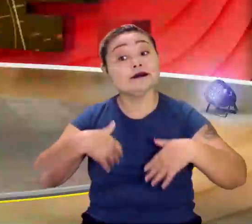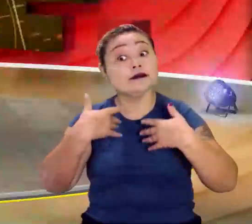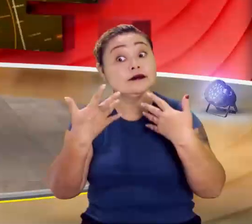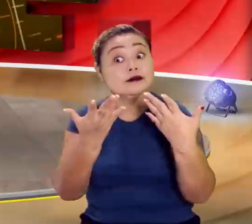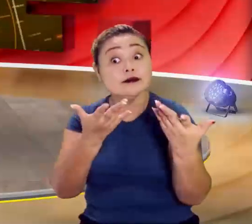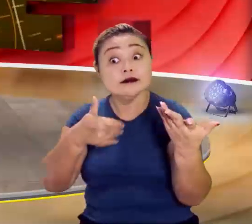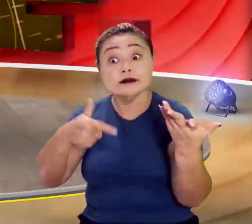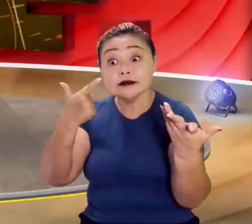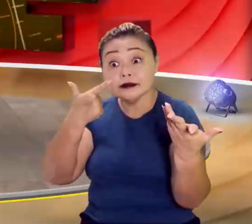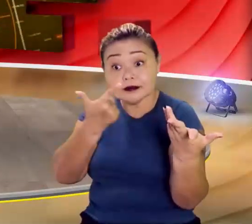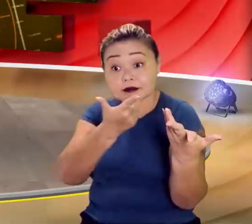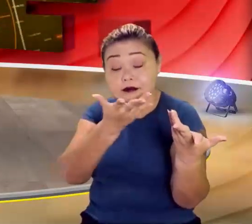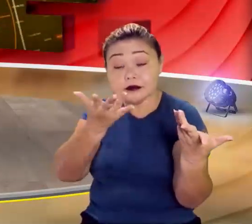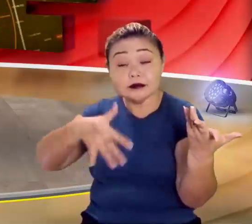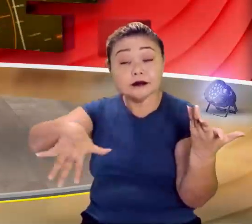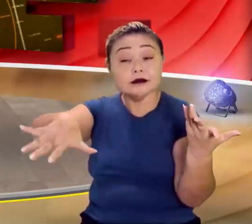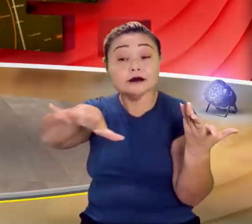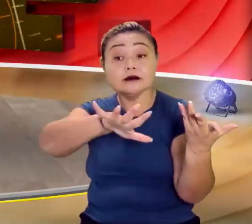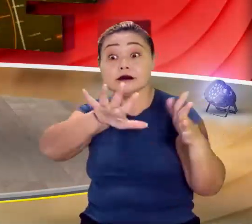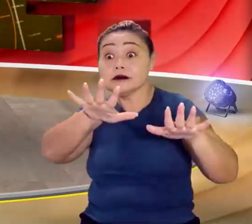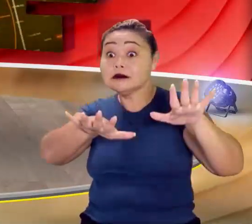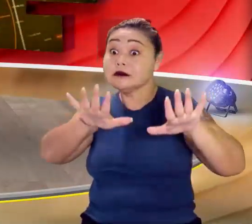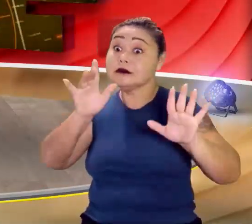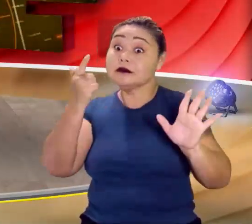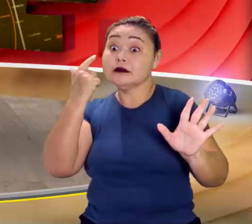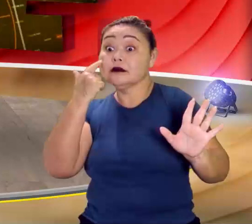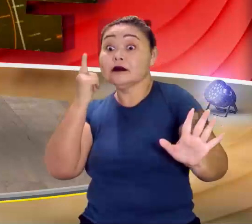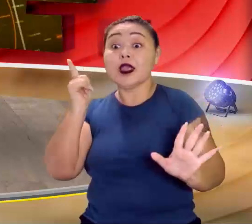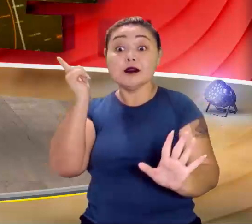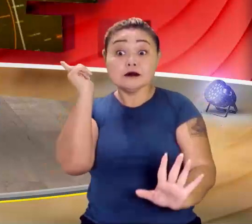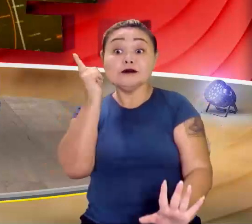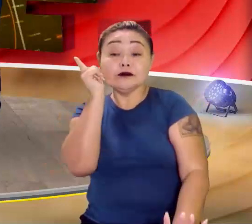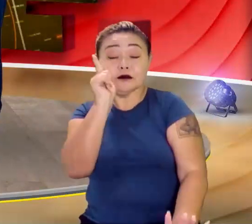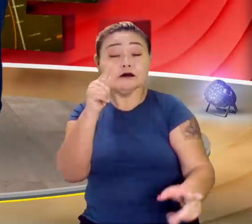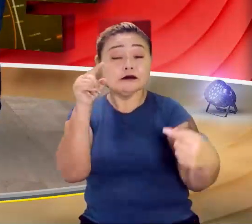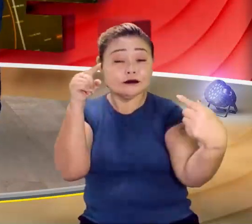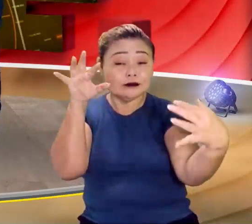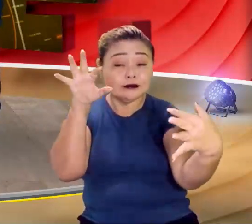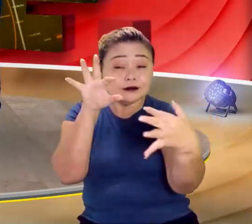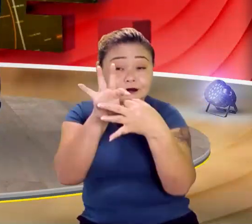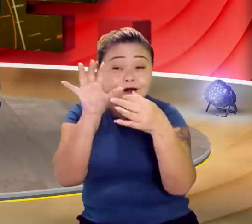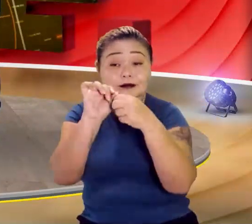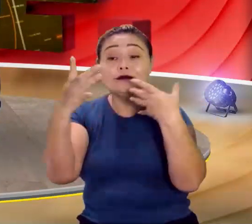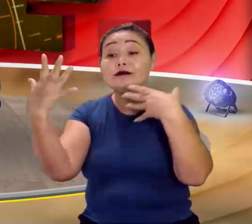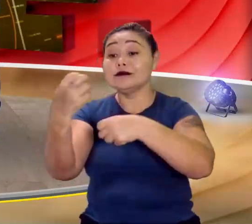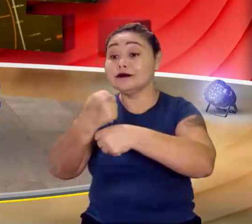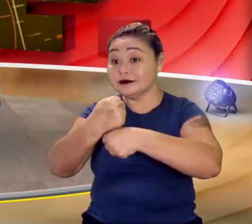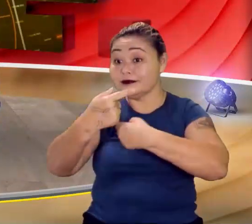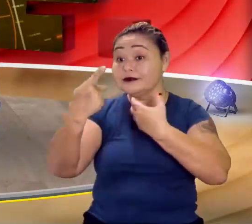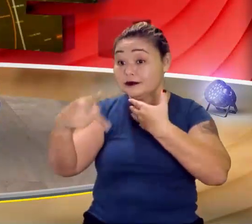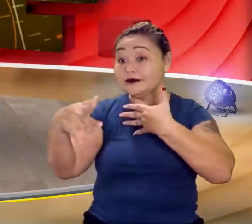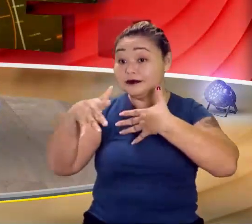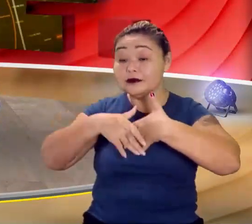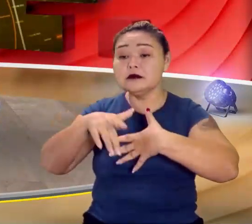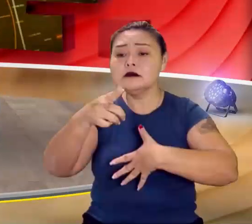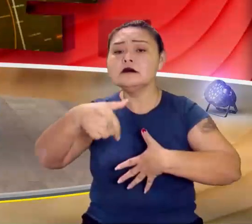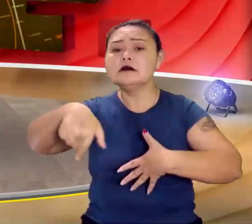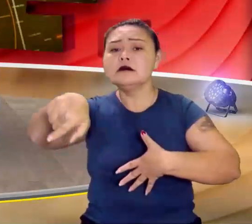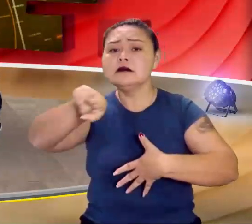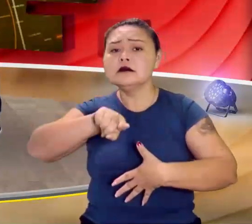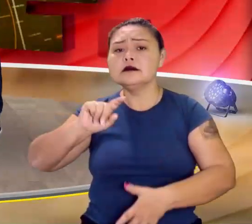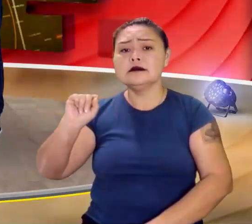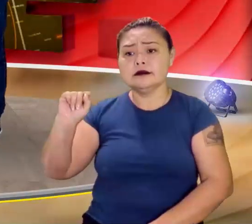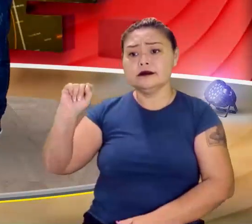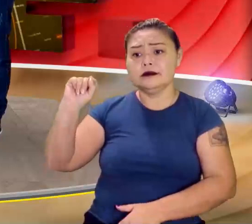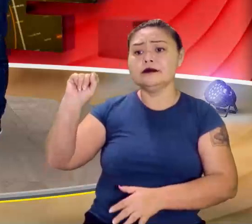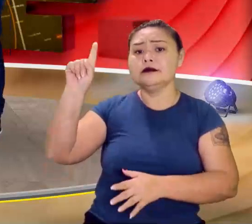Pois é, né? E aí a galera teve uns que ficaram meio assim, alguns já conseguem associar que é uma operação matemática, mas e aí, será que você acha